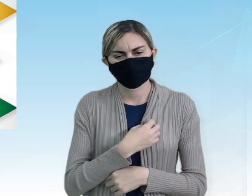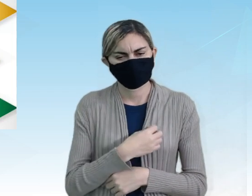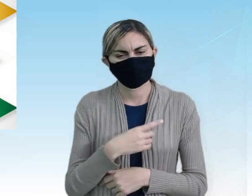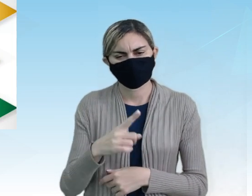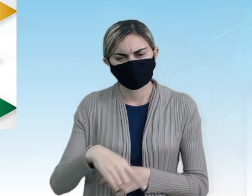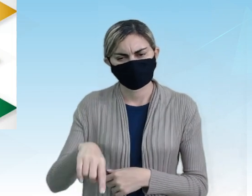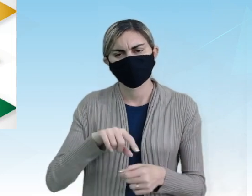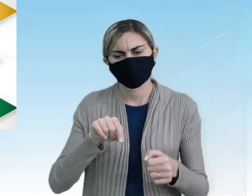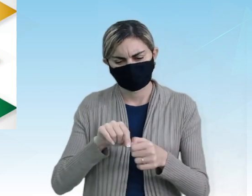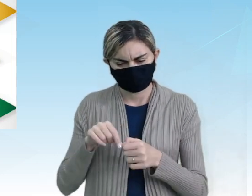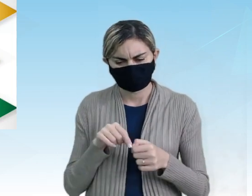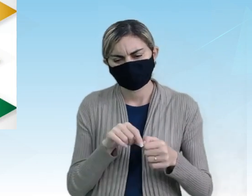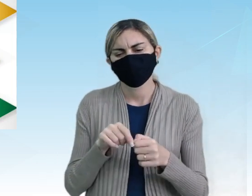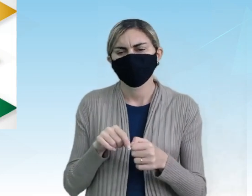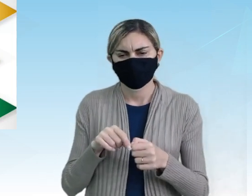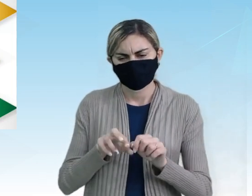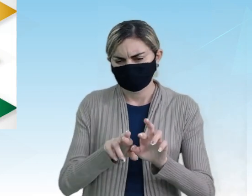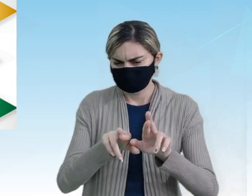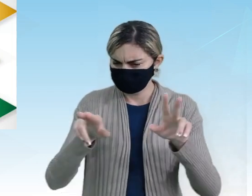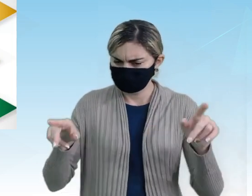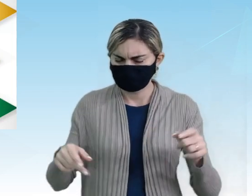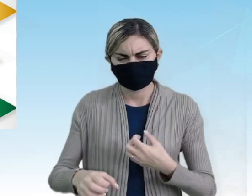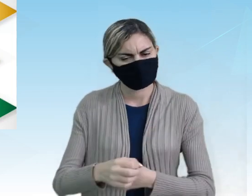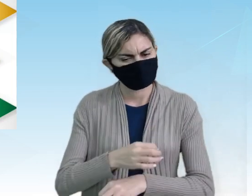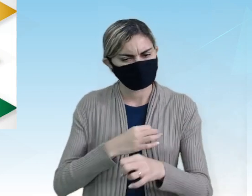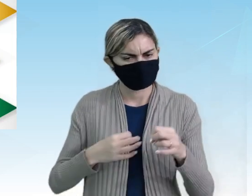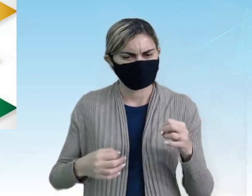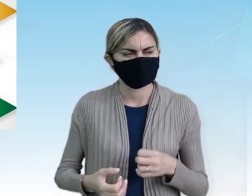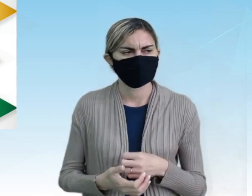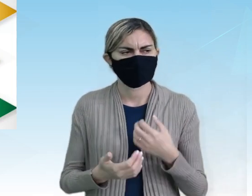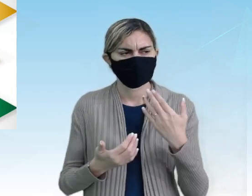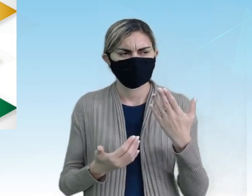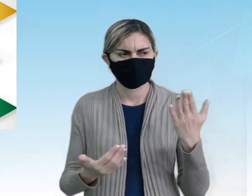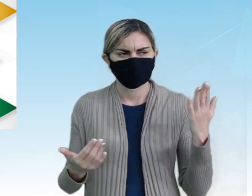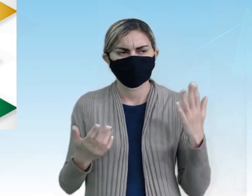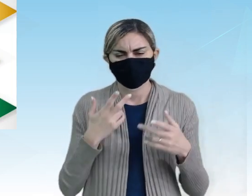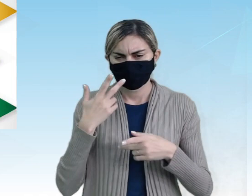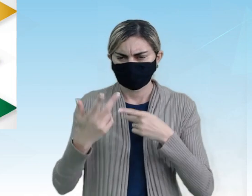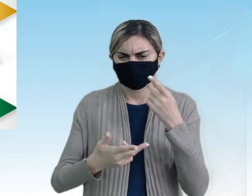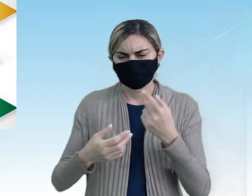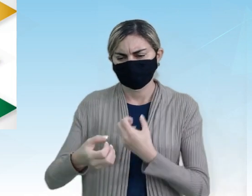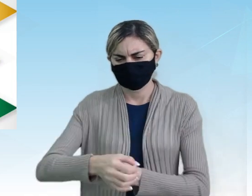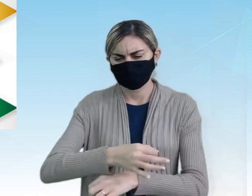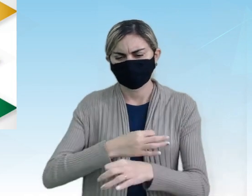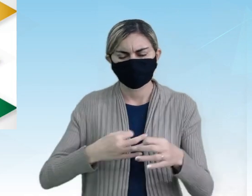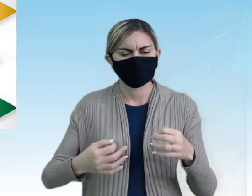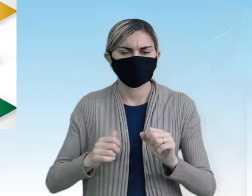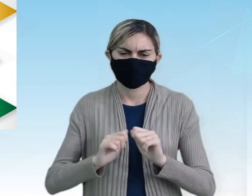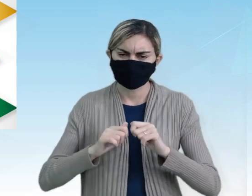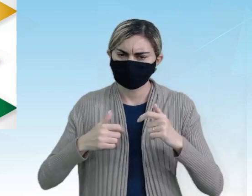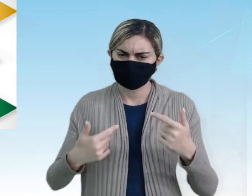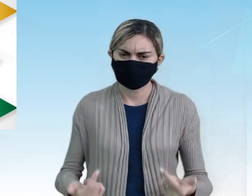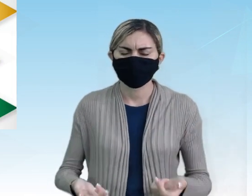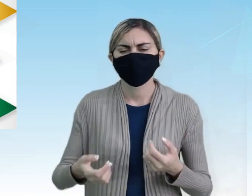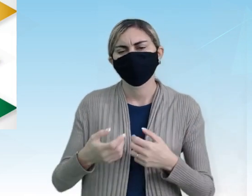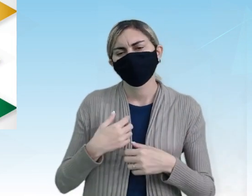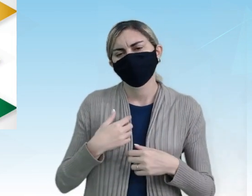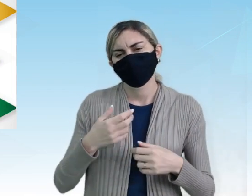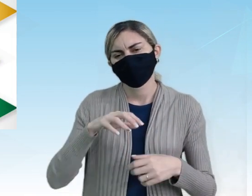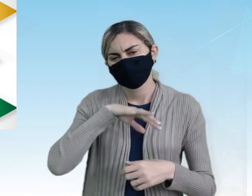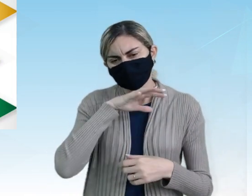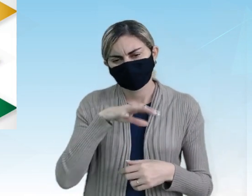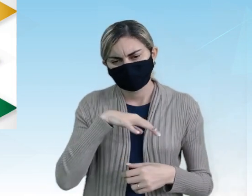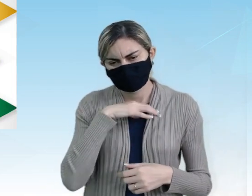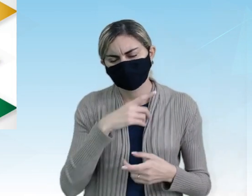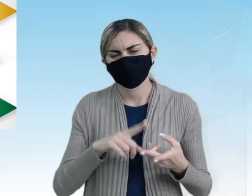somos formados por inúmeras células. E aí, quando se fala dessas células, é claro que existe a célula animal,